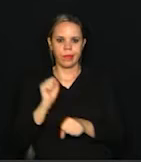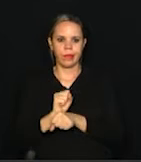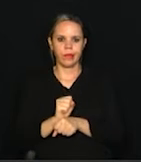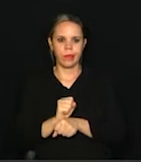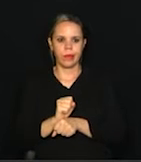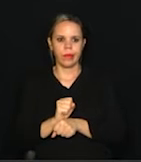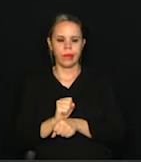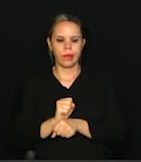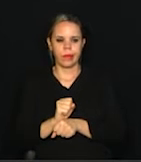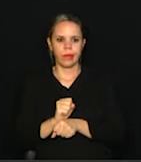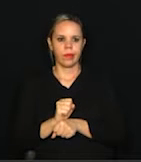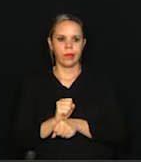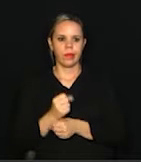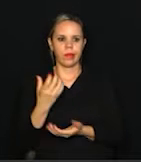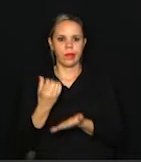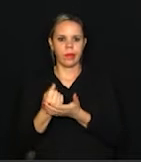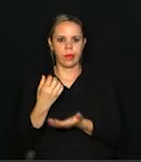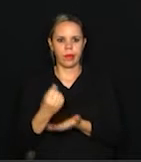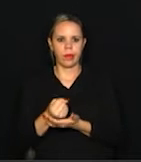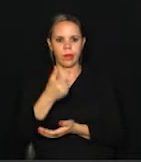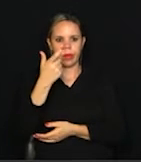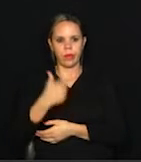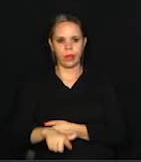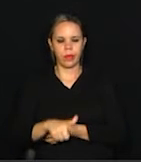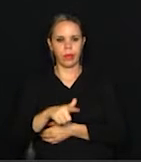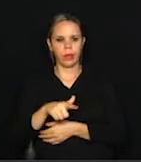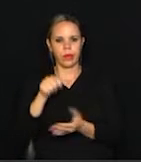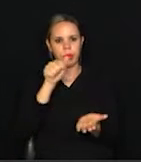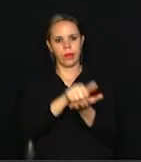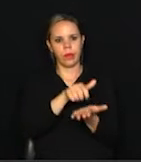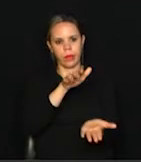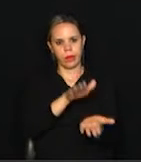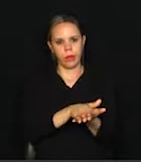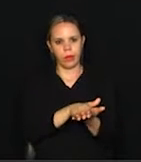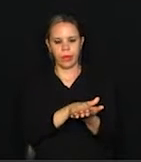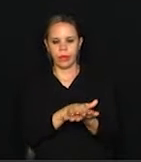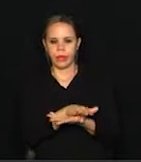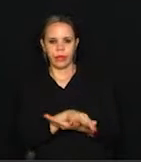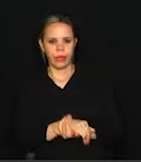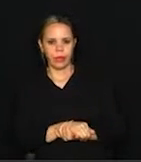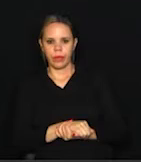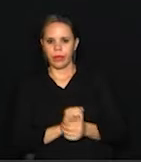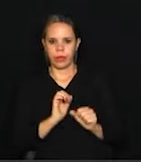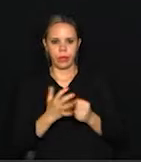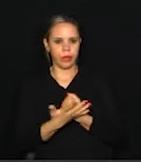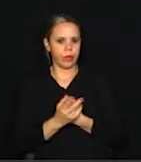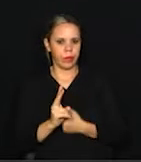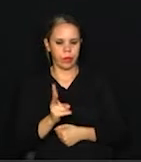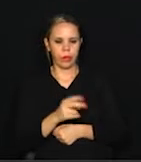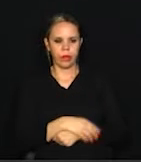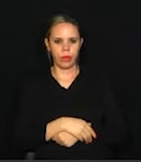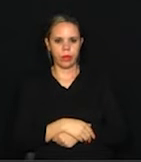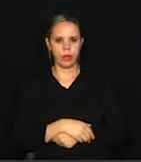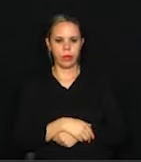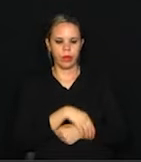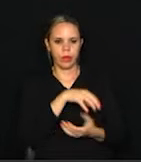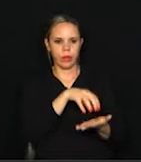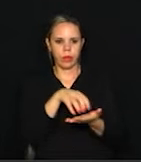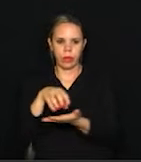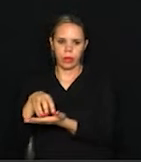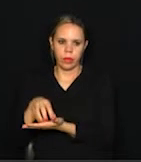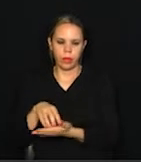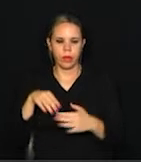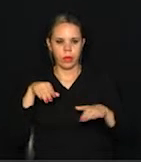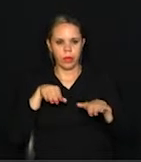o processamento novamente das multas, uma vez que a Covid continuou. Então, os órgãos de trânsito